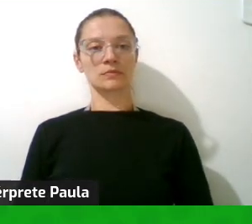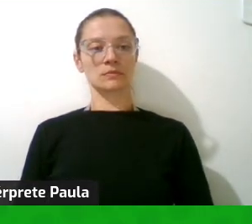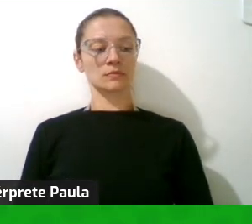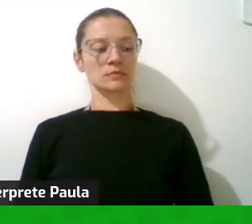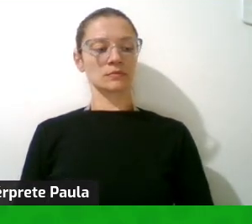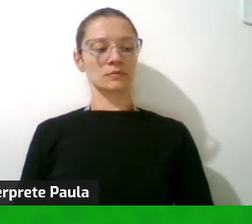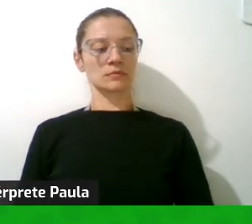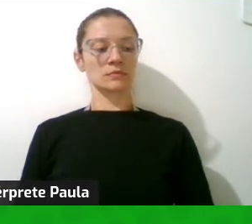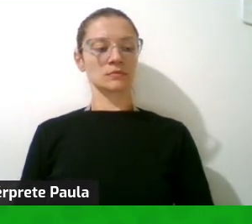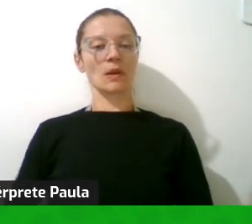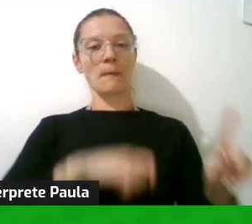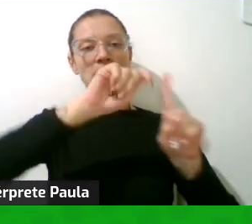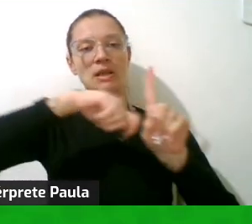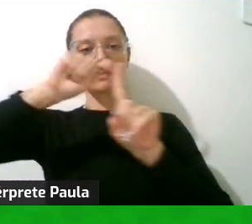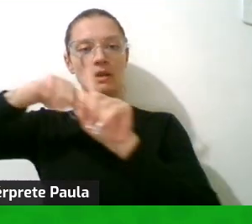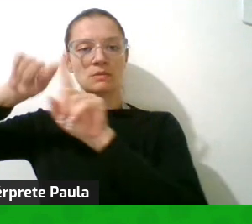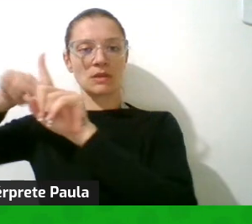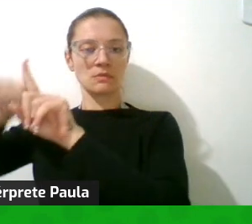fevereiro.